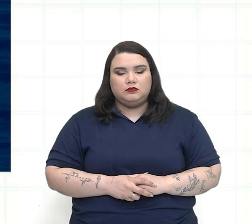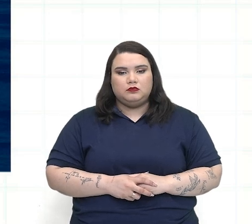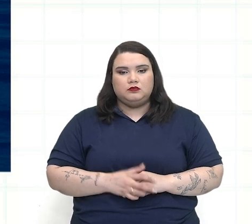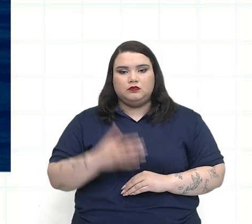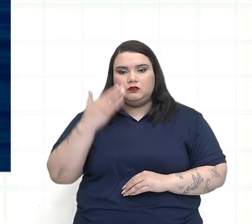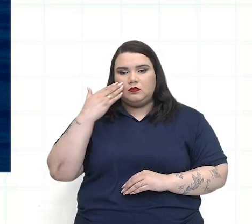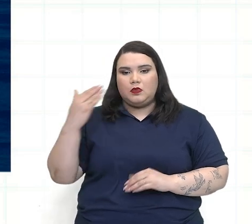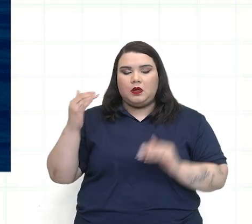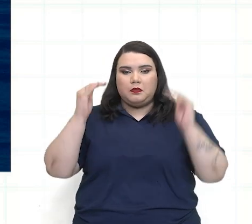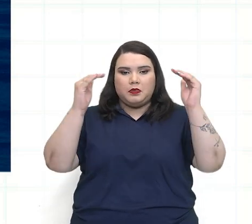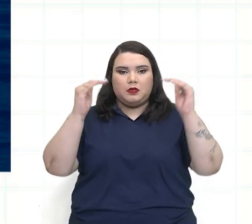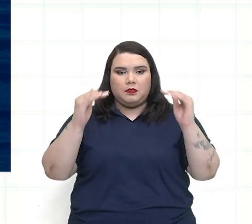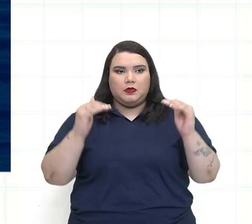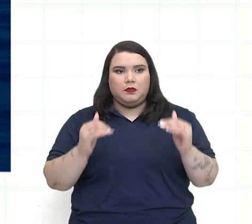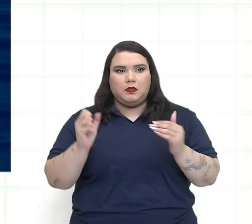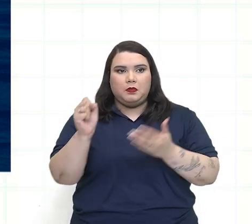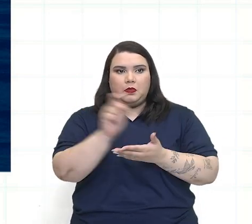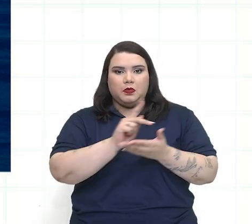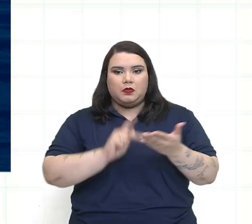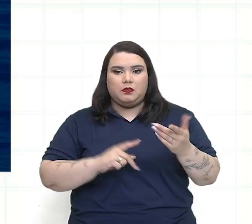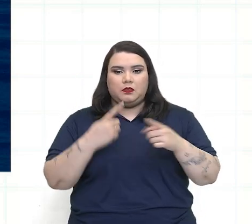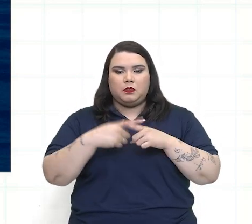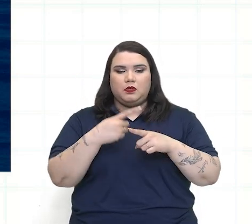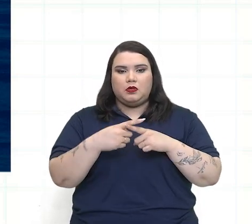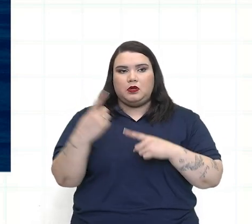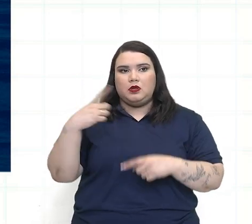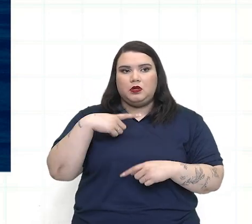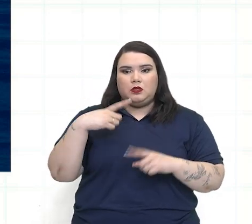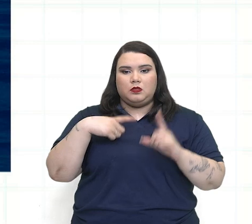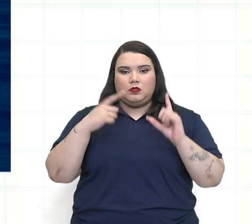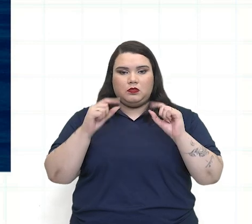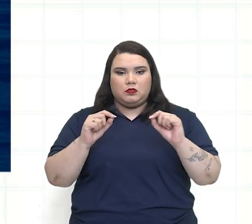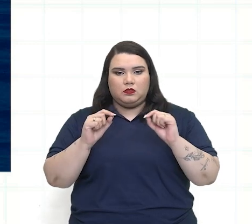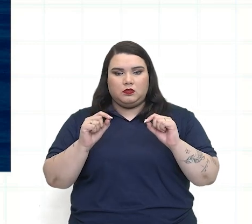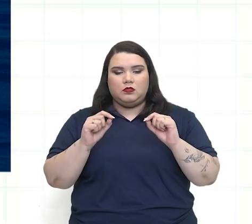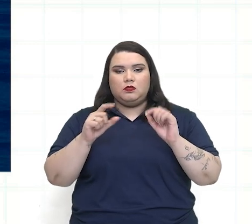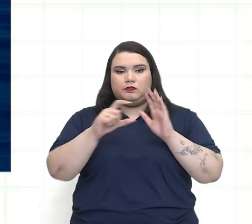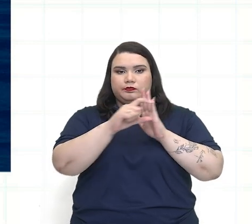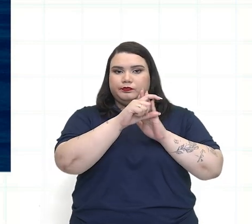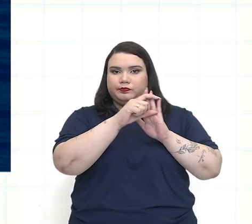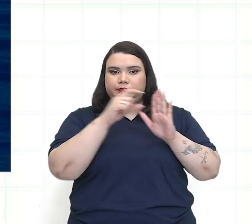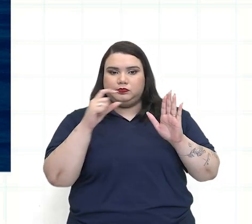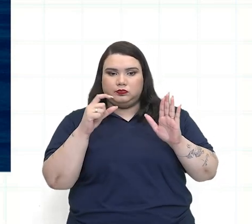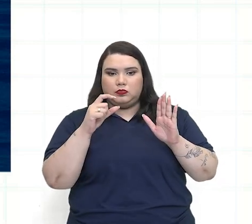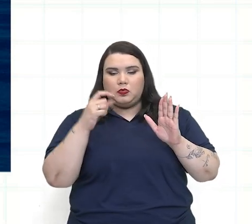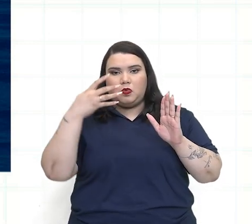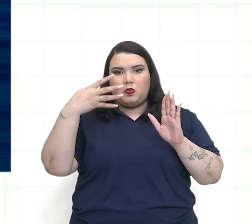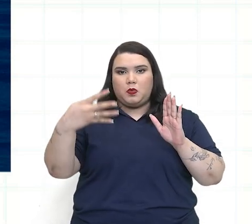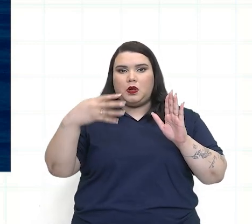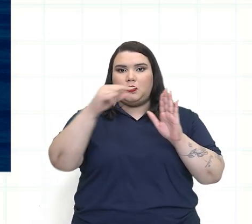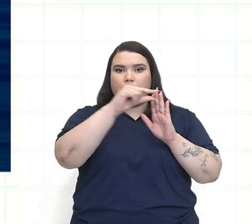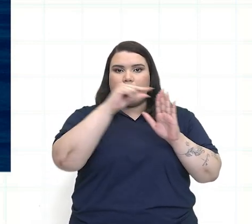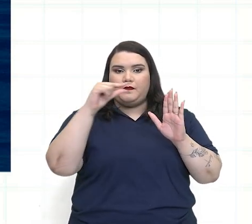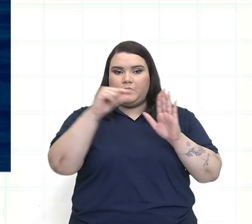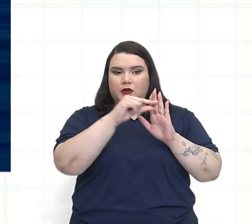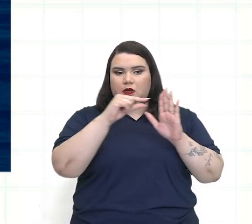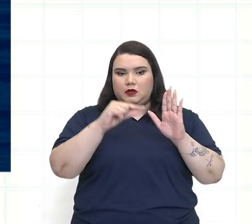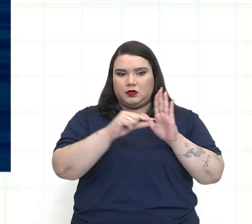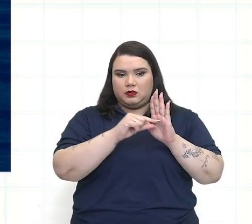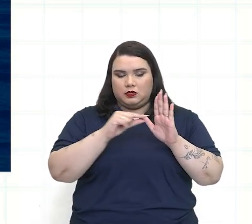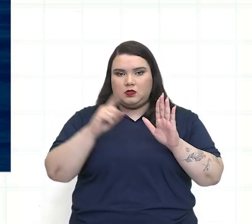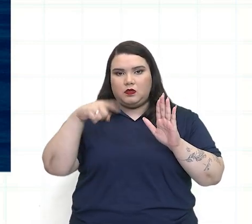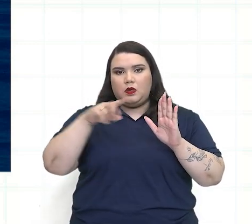a composição do poema, porque aqui nós temos uma estrofe, né, com 4 versos, então a gente chama